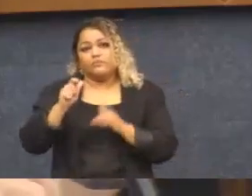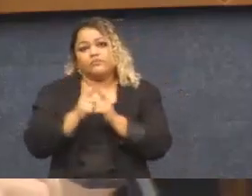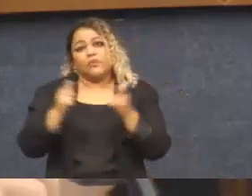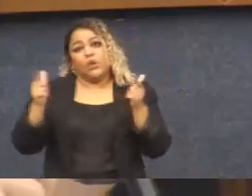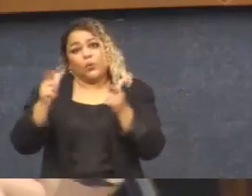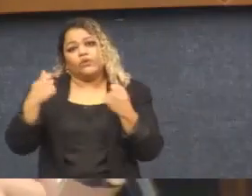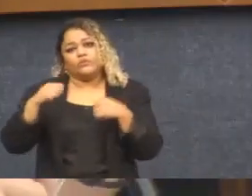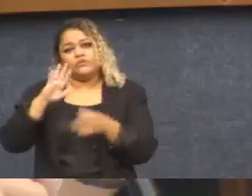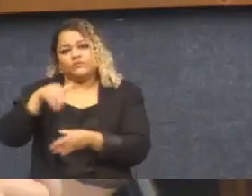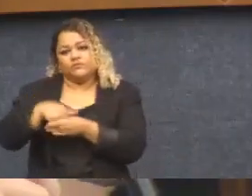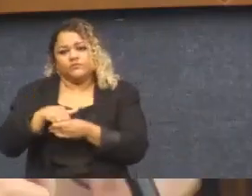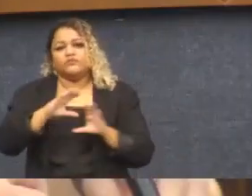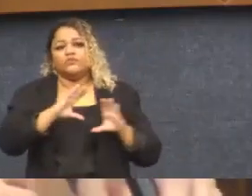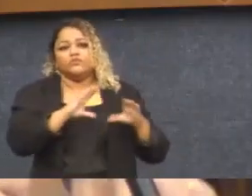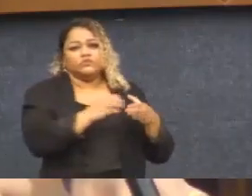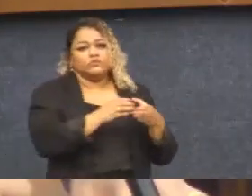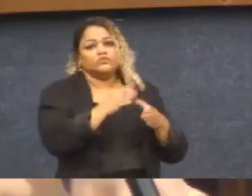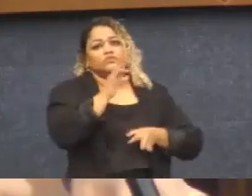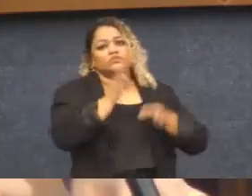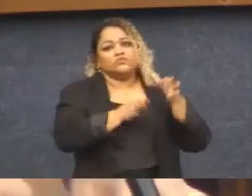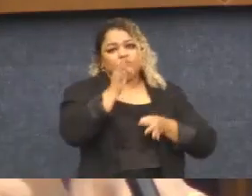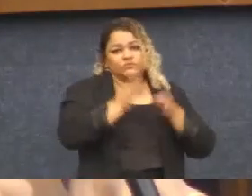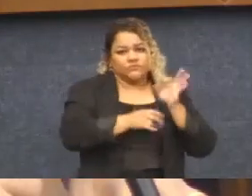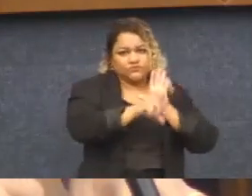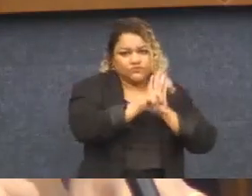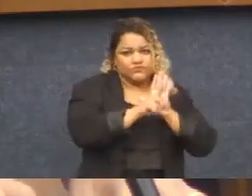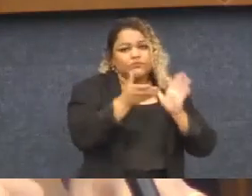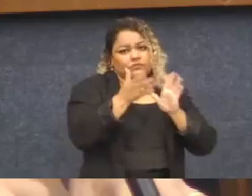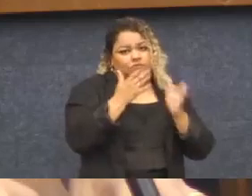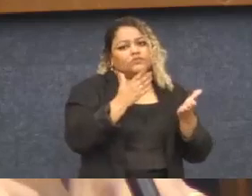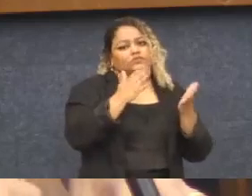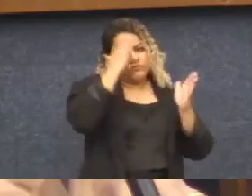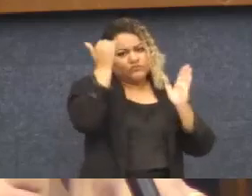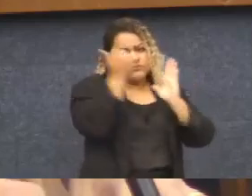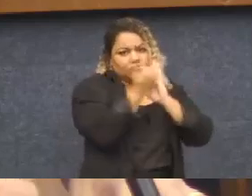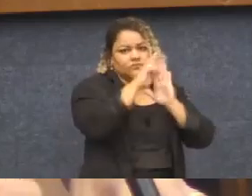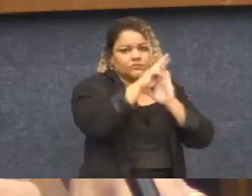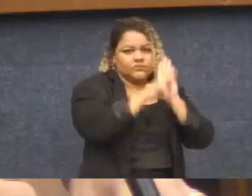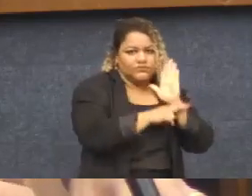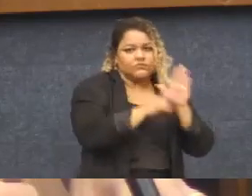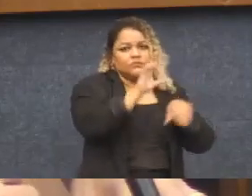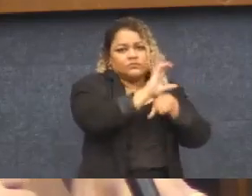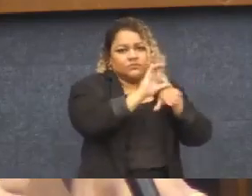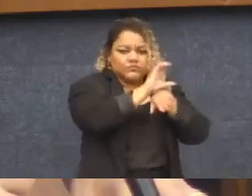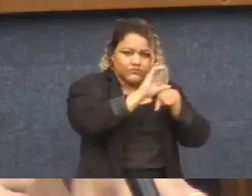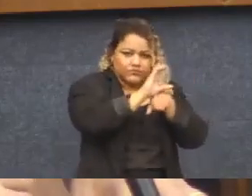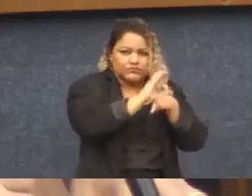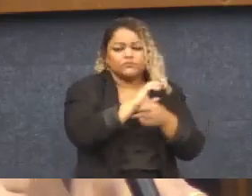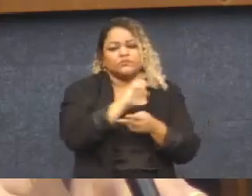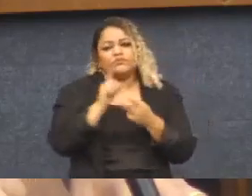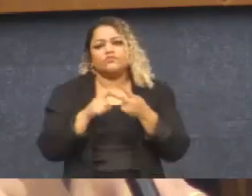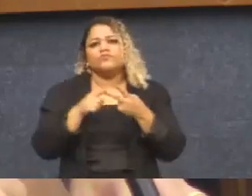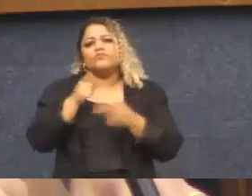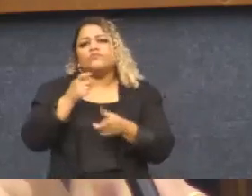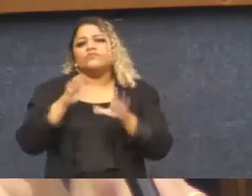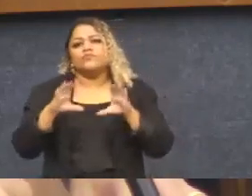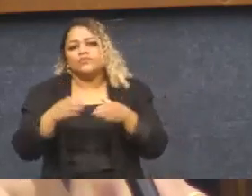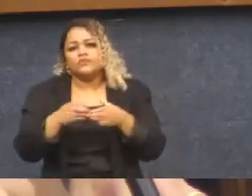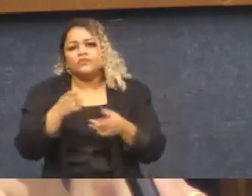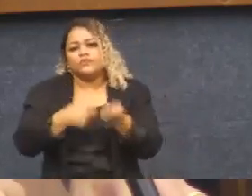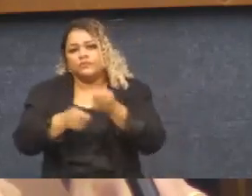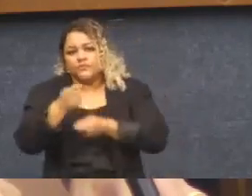nominal. Ou pareceres das comissões, legislação e justiça, pela constitucionalidade, legalidade, regimentalidade, administração pública,